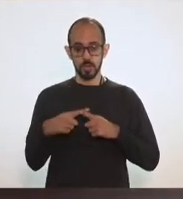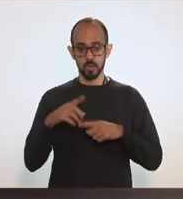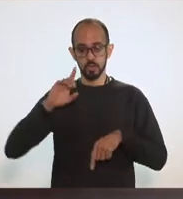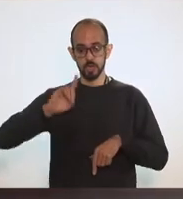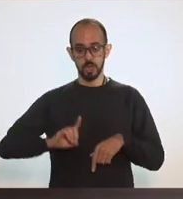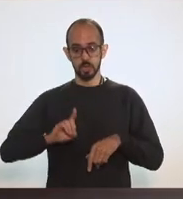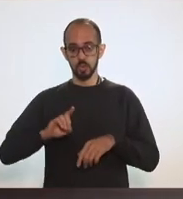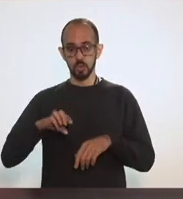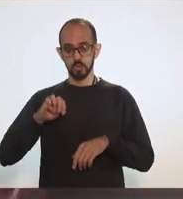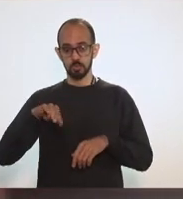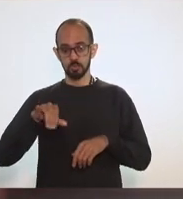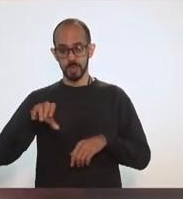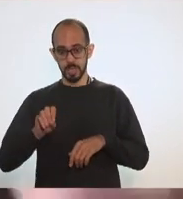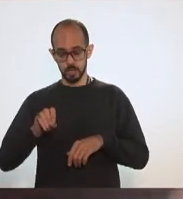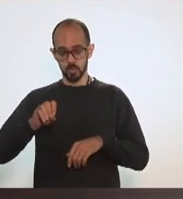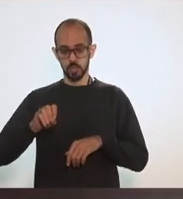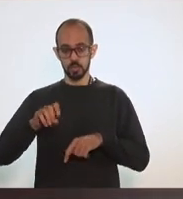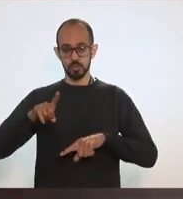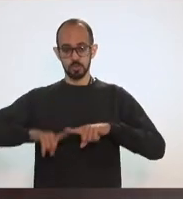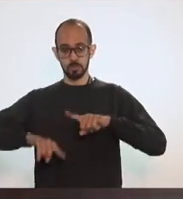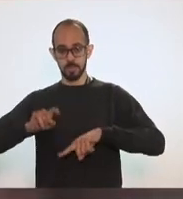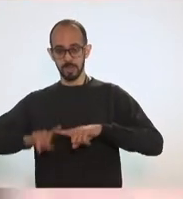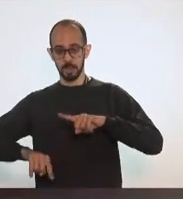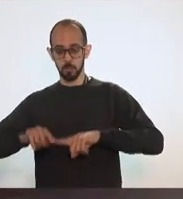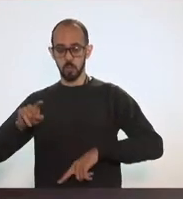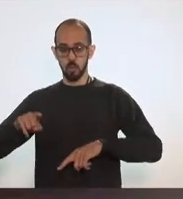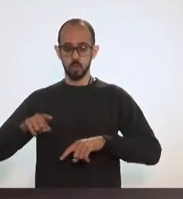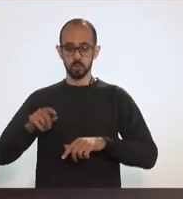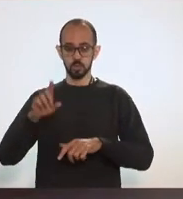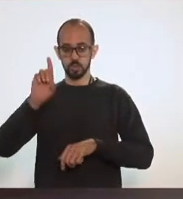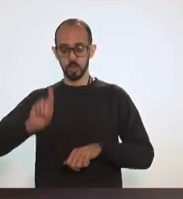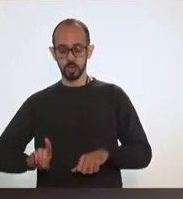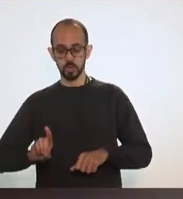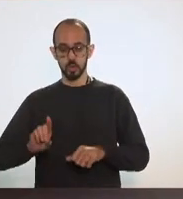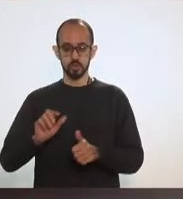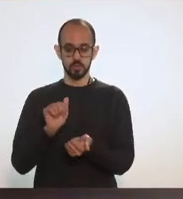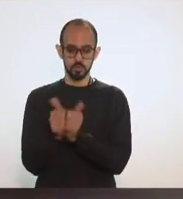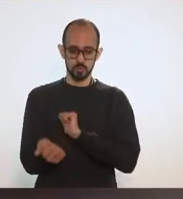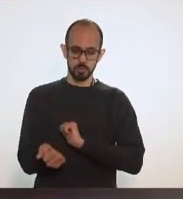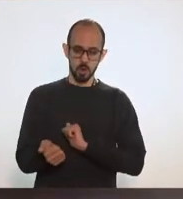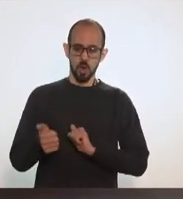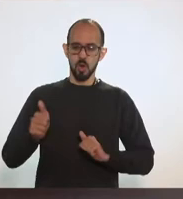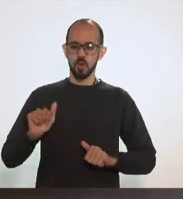patrimônio, diretor de futebol, diretor